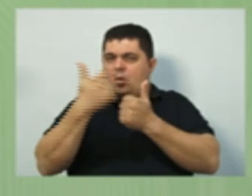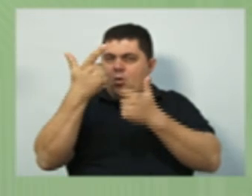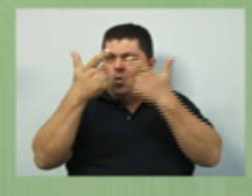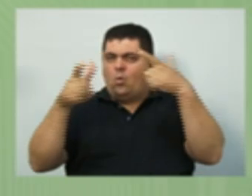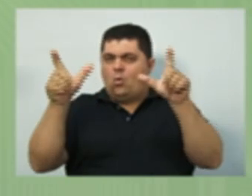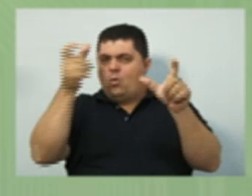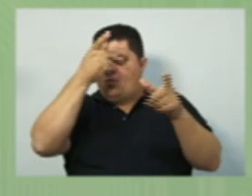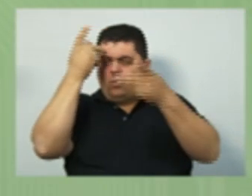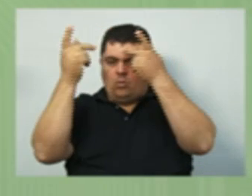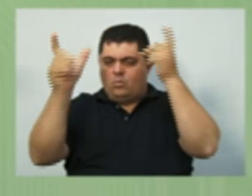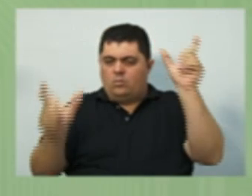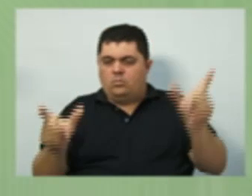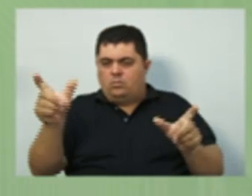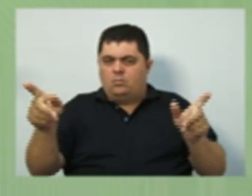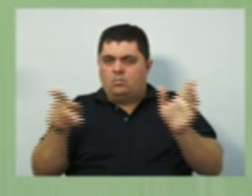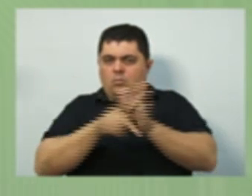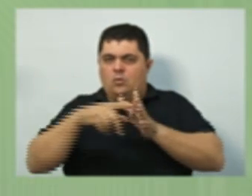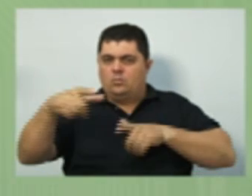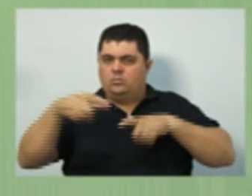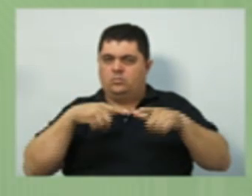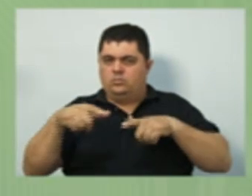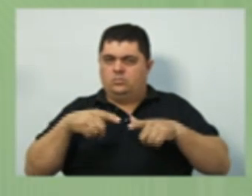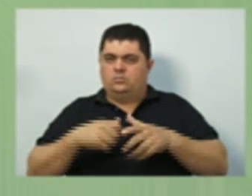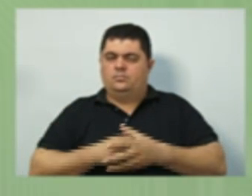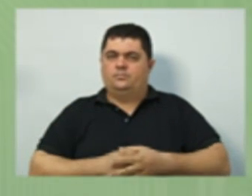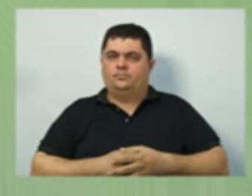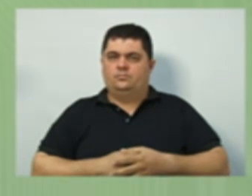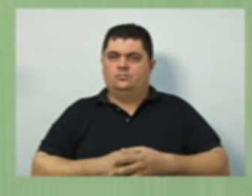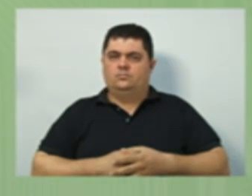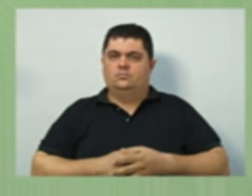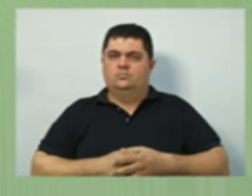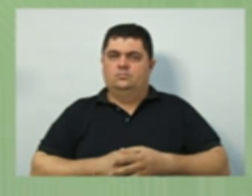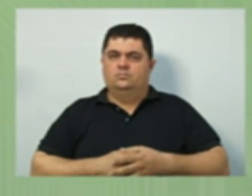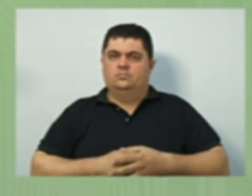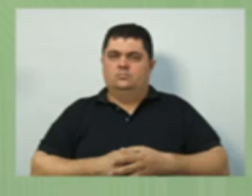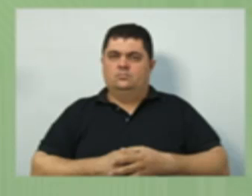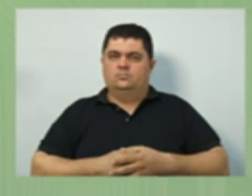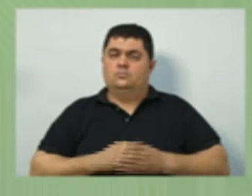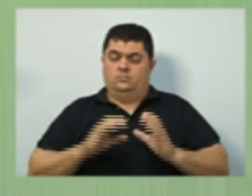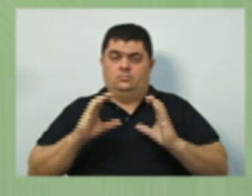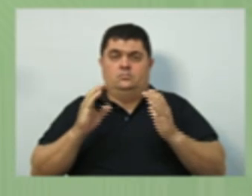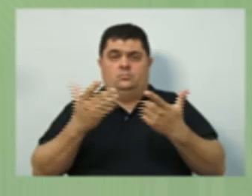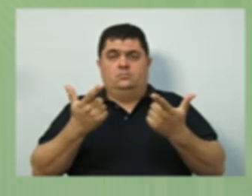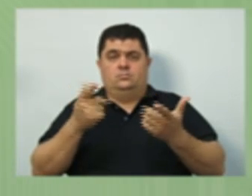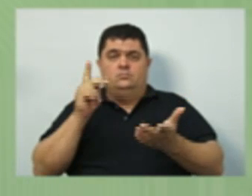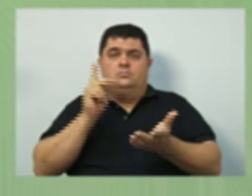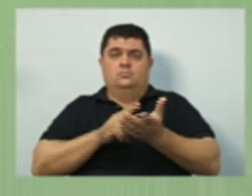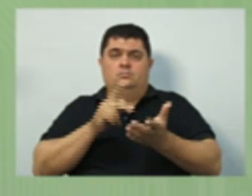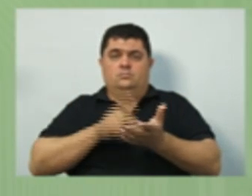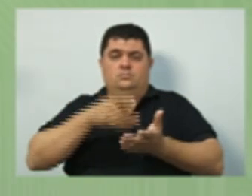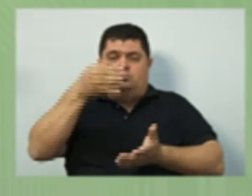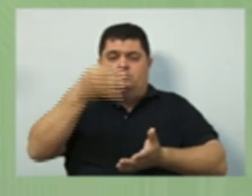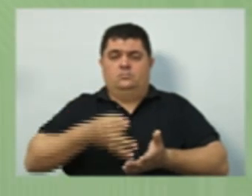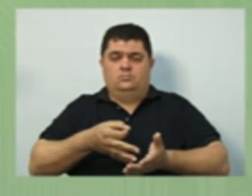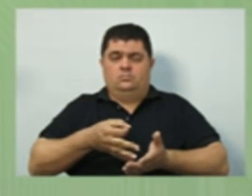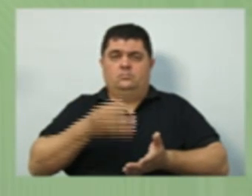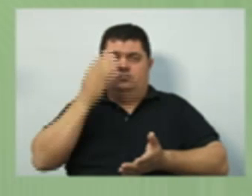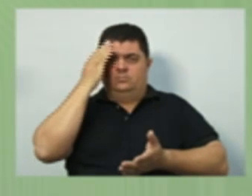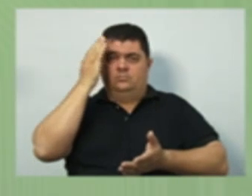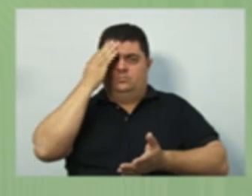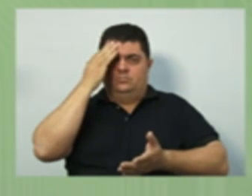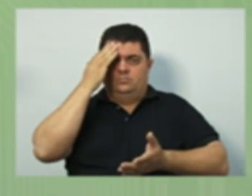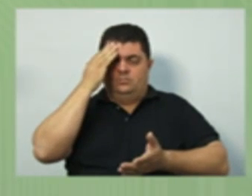outros humanos por meio do trabalho? É claro, você já entendeu que esta é a resposta correta. O ser